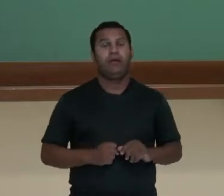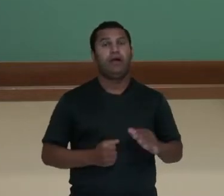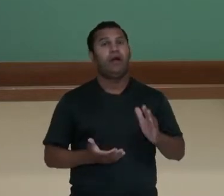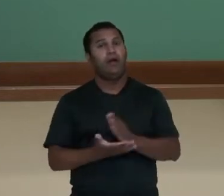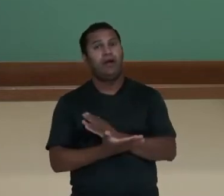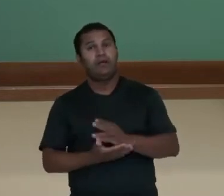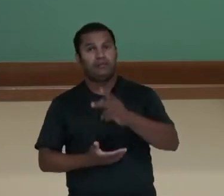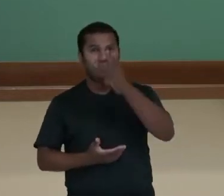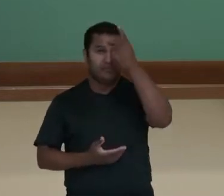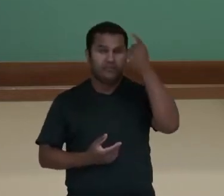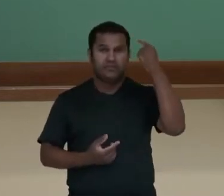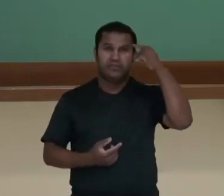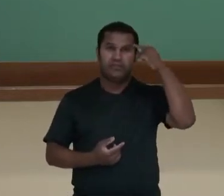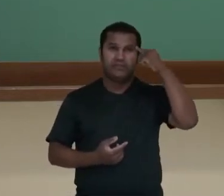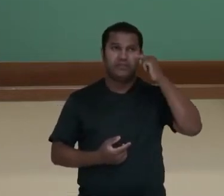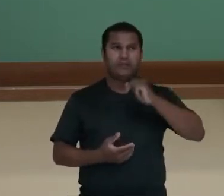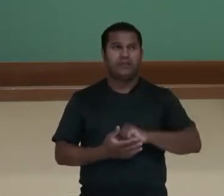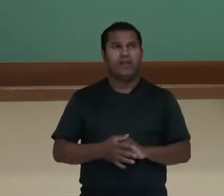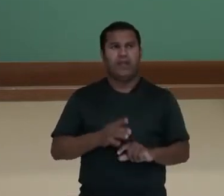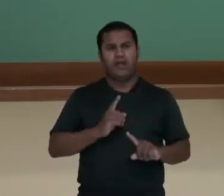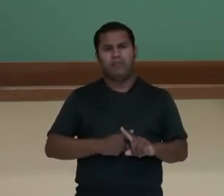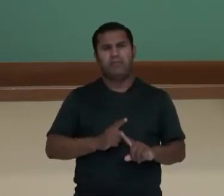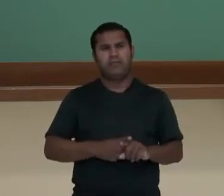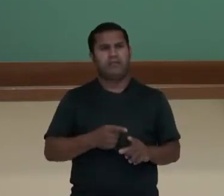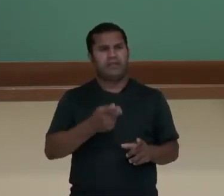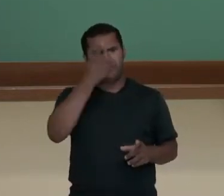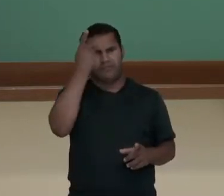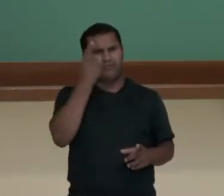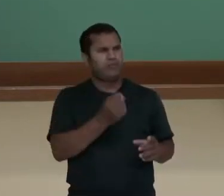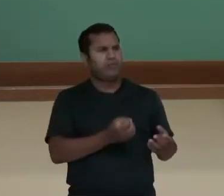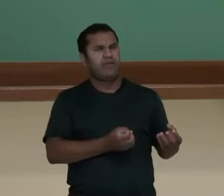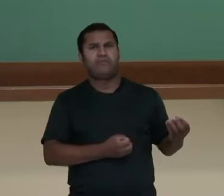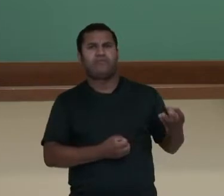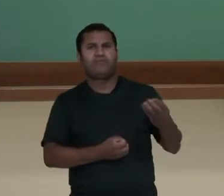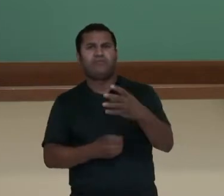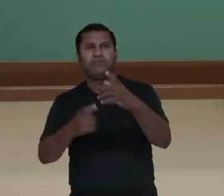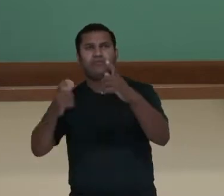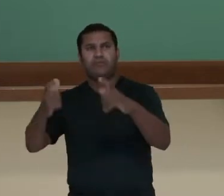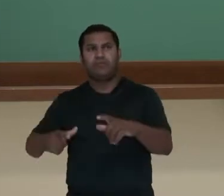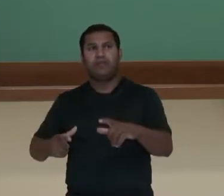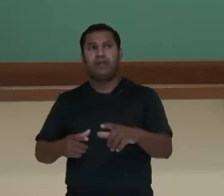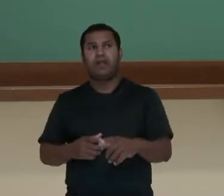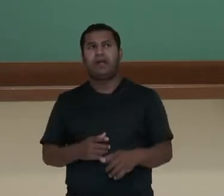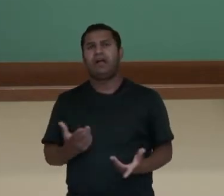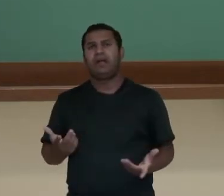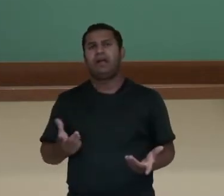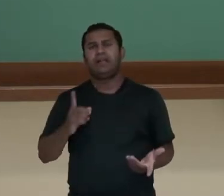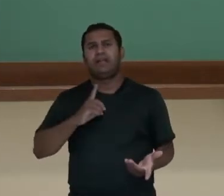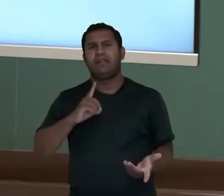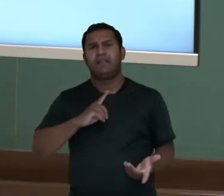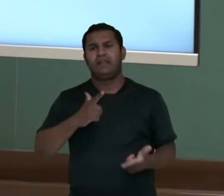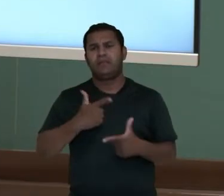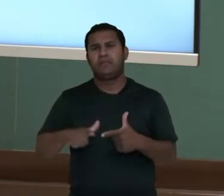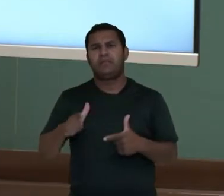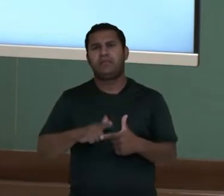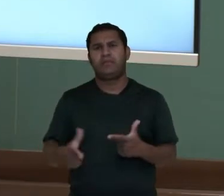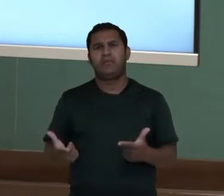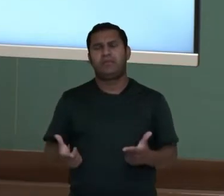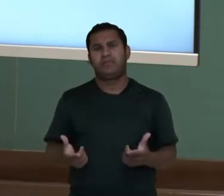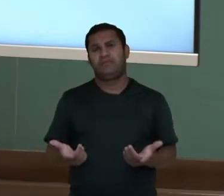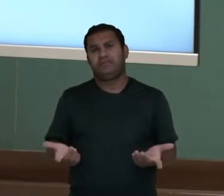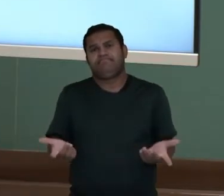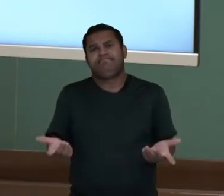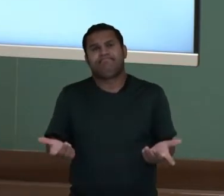guerra. Então, o que é xenofobia e o que é etnocentrismo? Olha só, etnocentrismo é um conceito